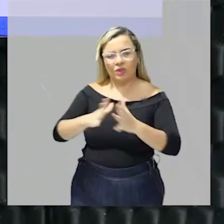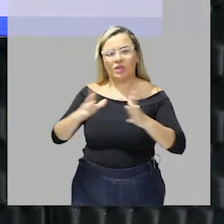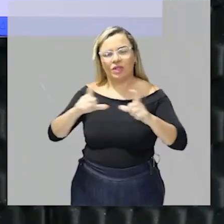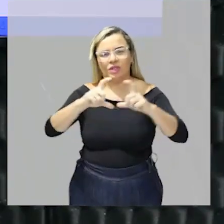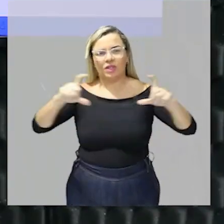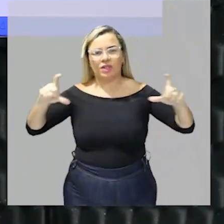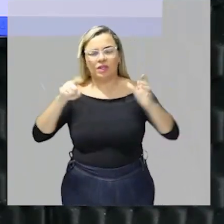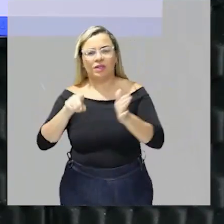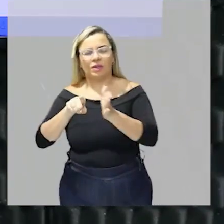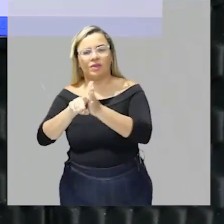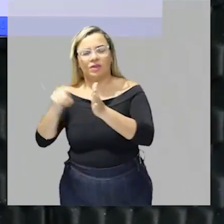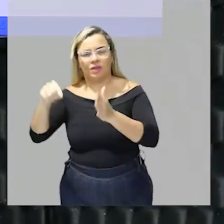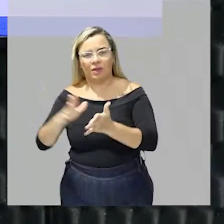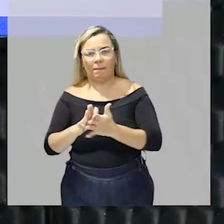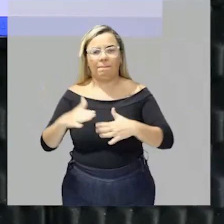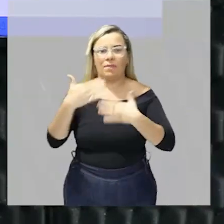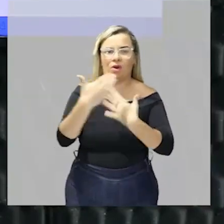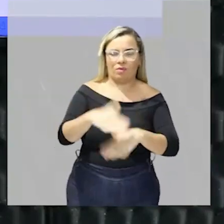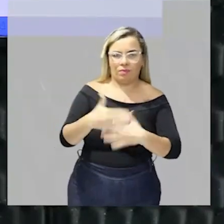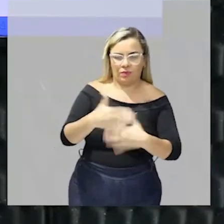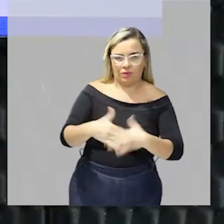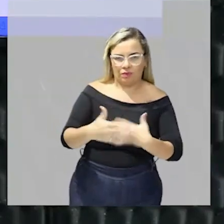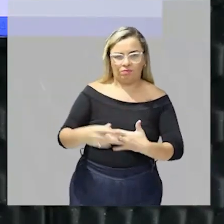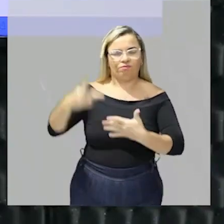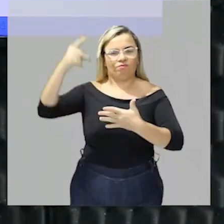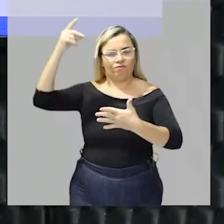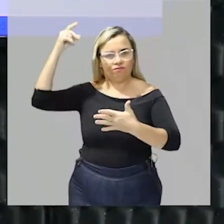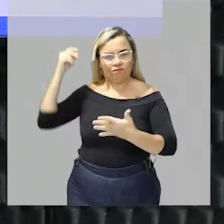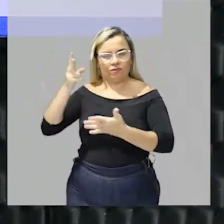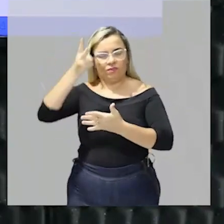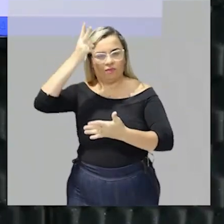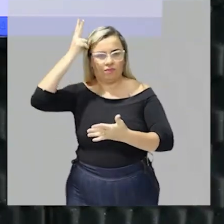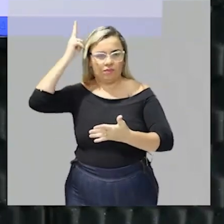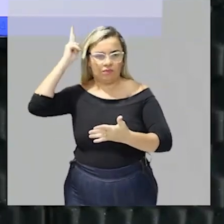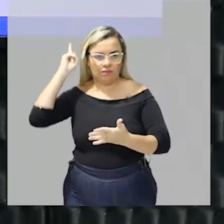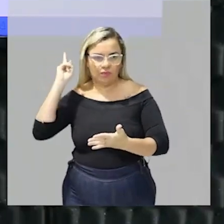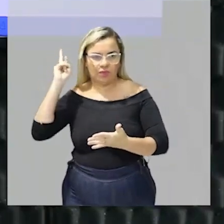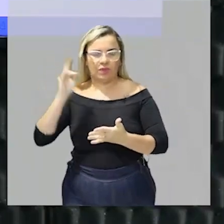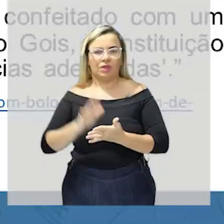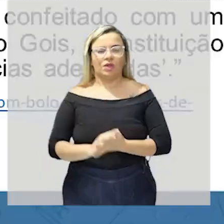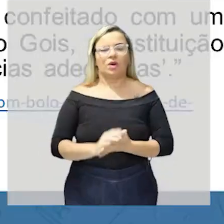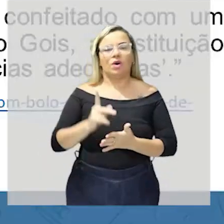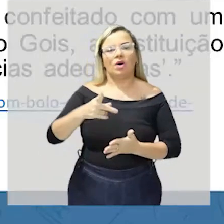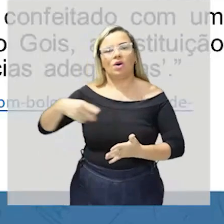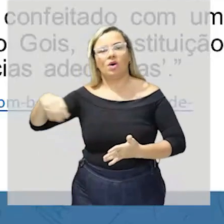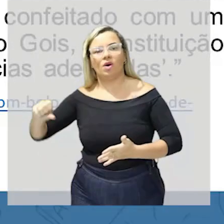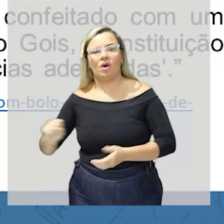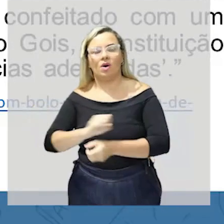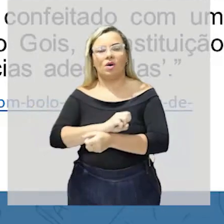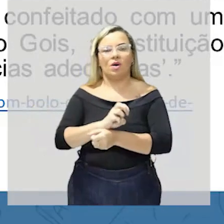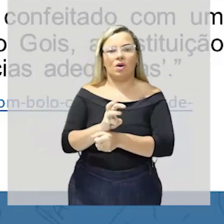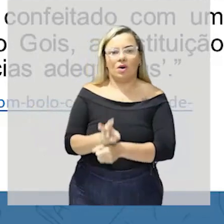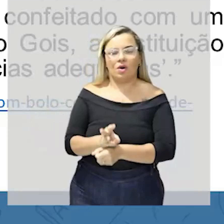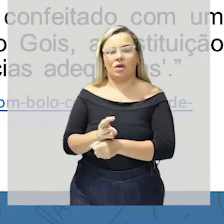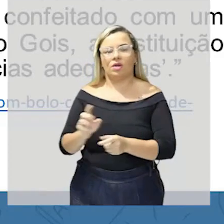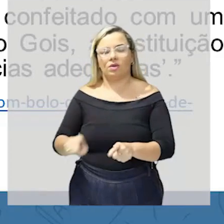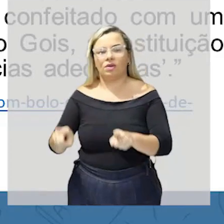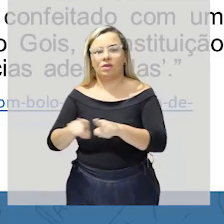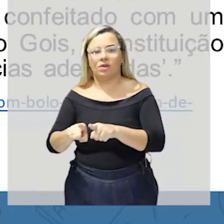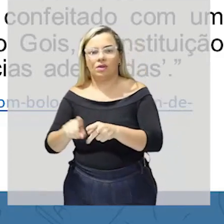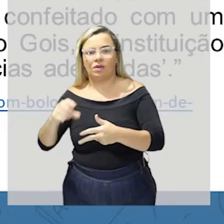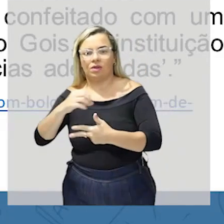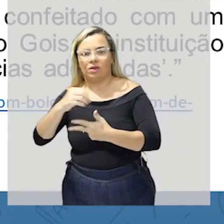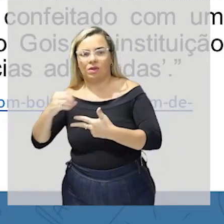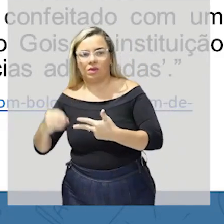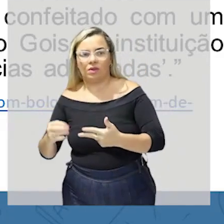questões que caíram nas últimas provas dos vestibulares, tanto do PAS UEMA como do Enem, com o